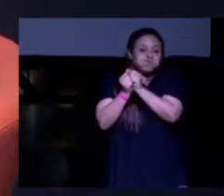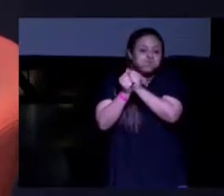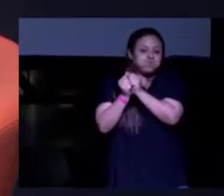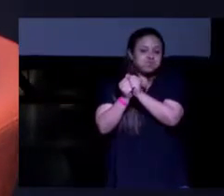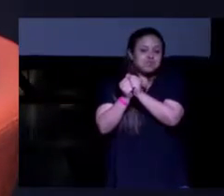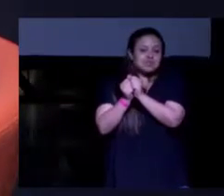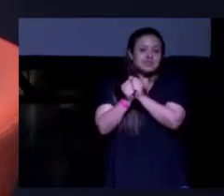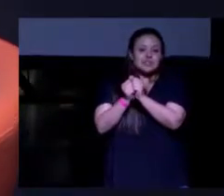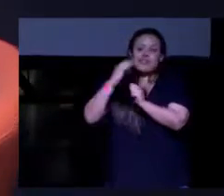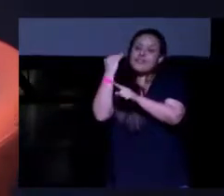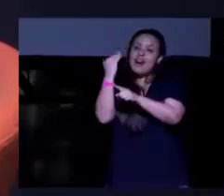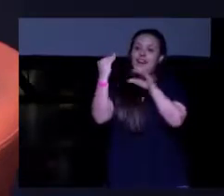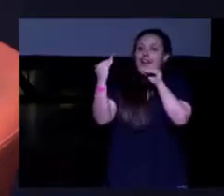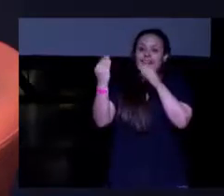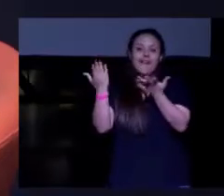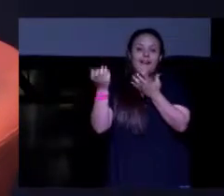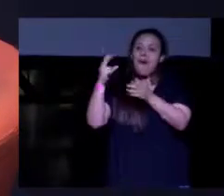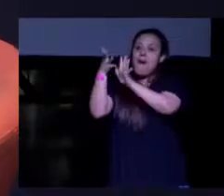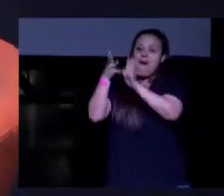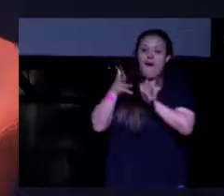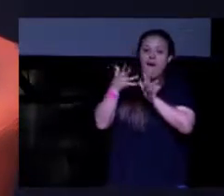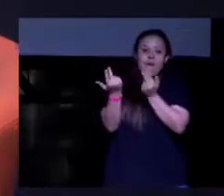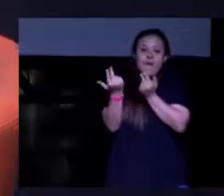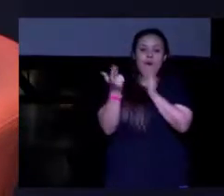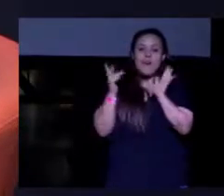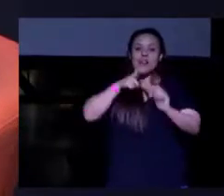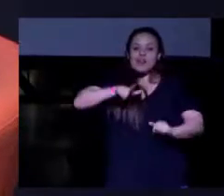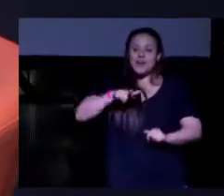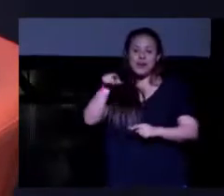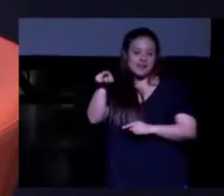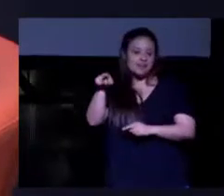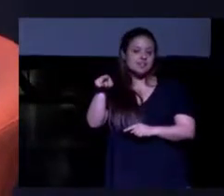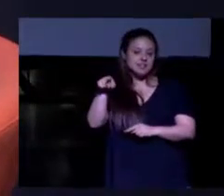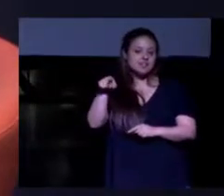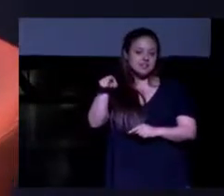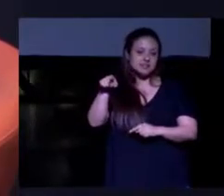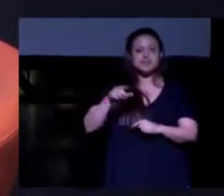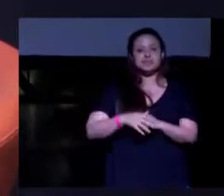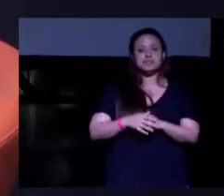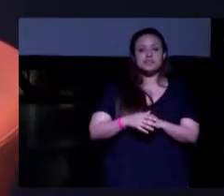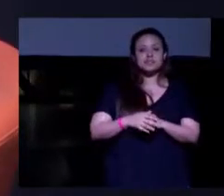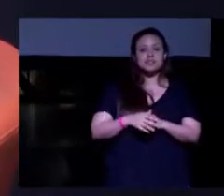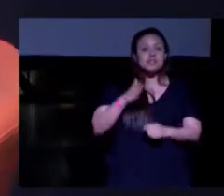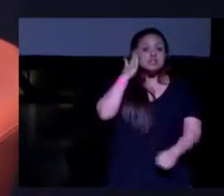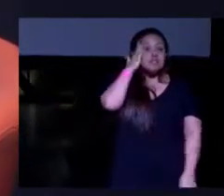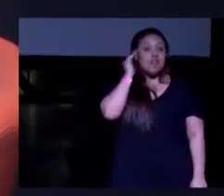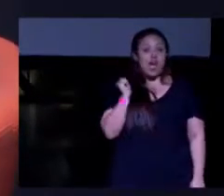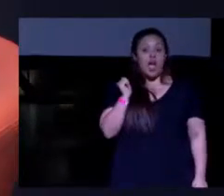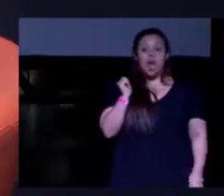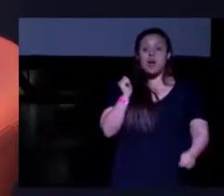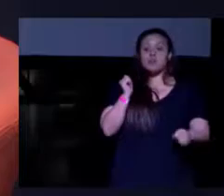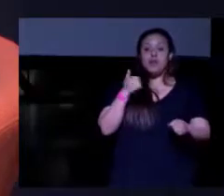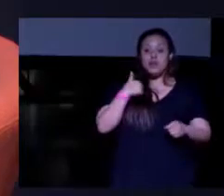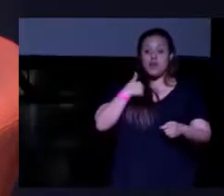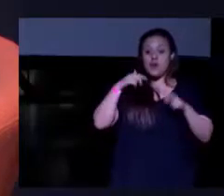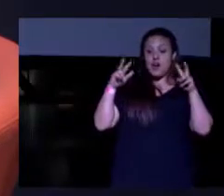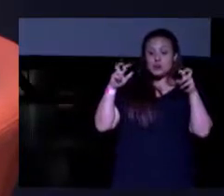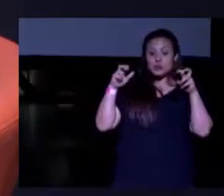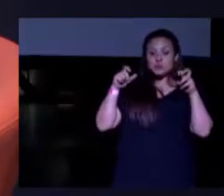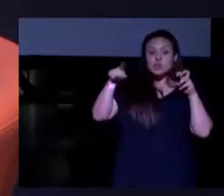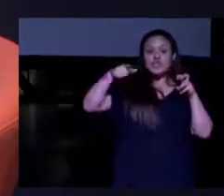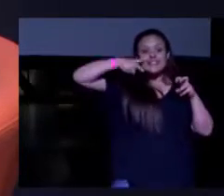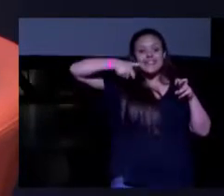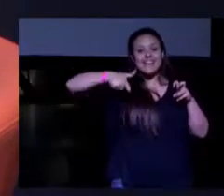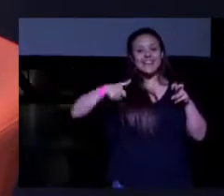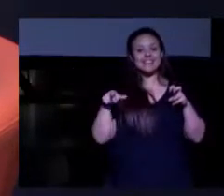um grupo que nos escuta e sabe que o que a gente fala também influencia essas pessoas, parece que o senso é maior, a